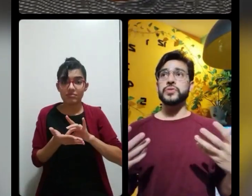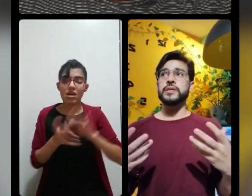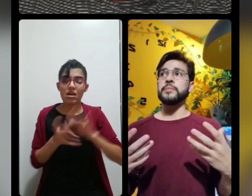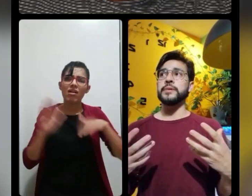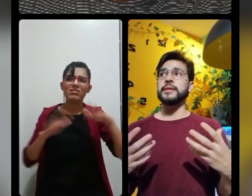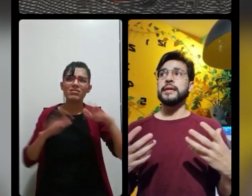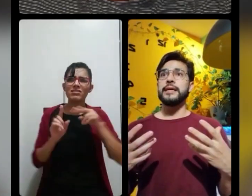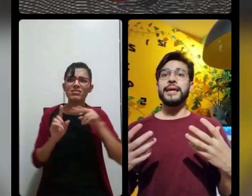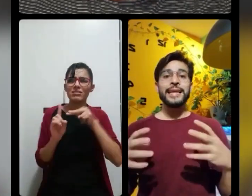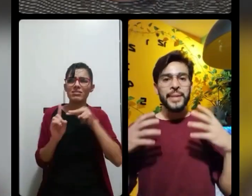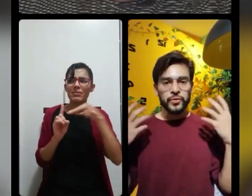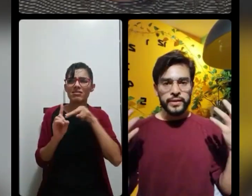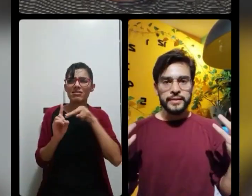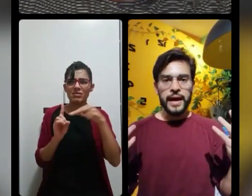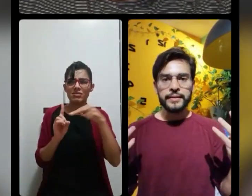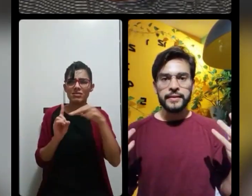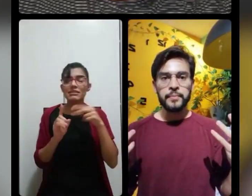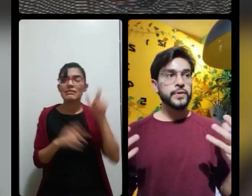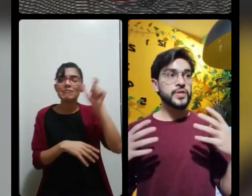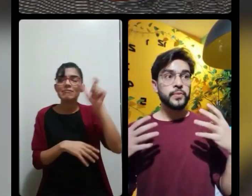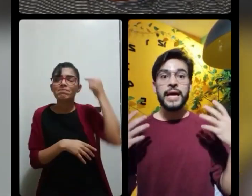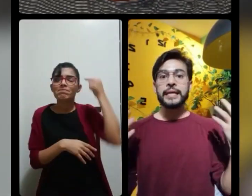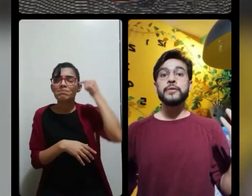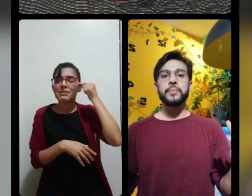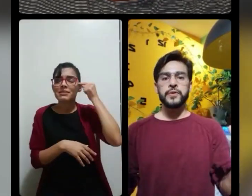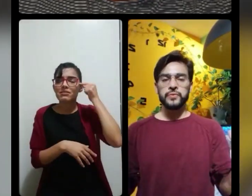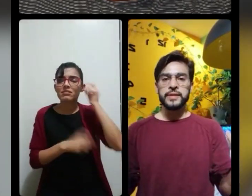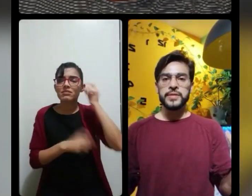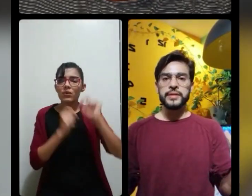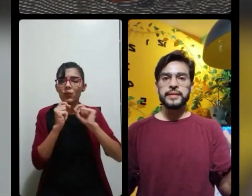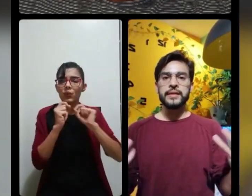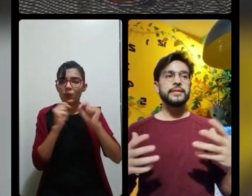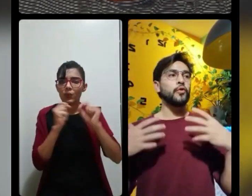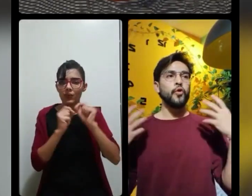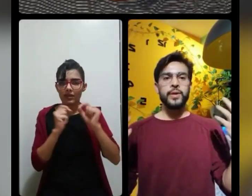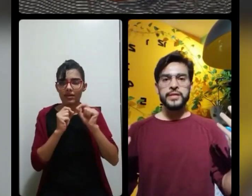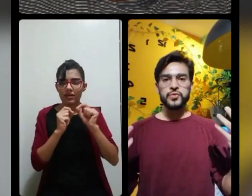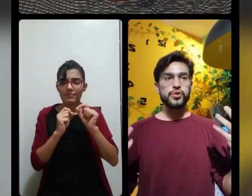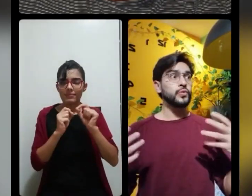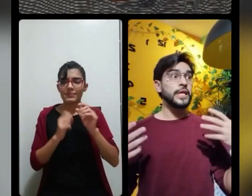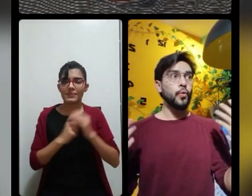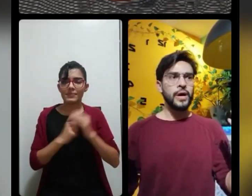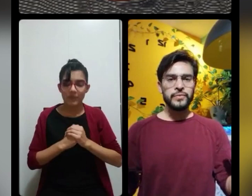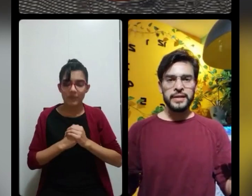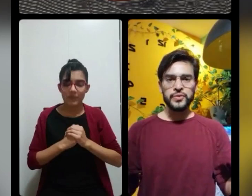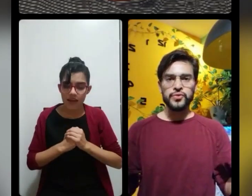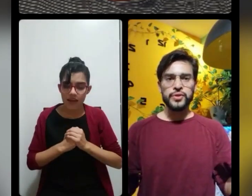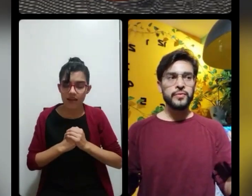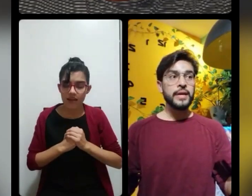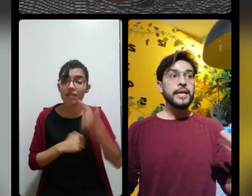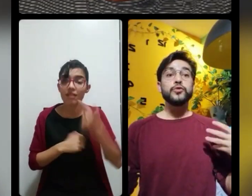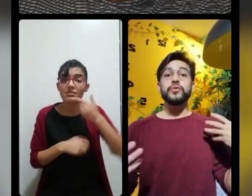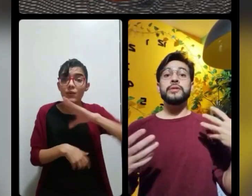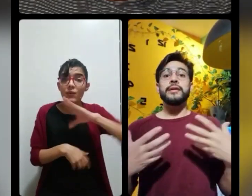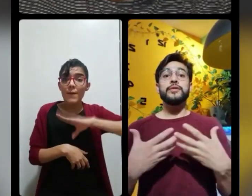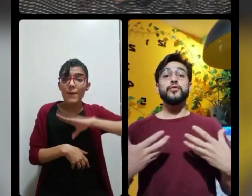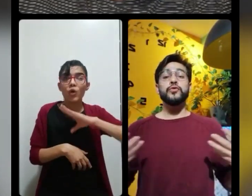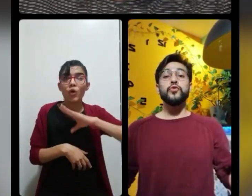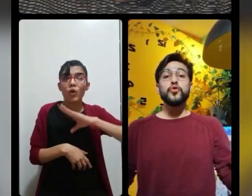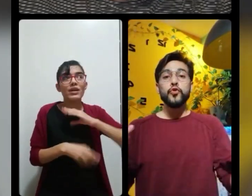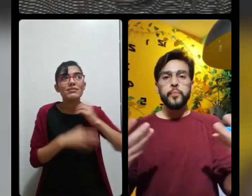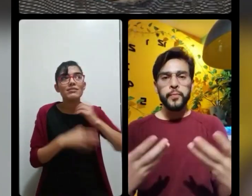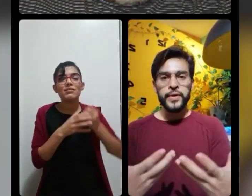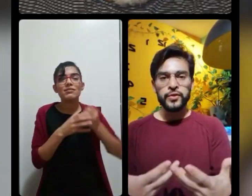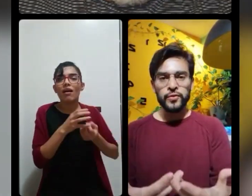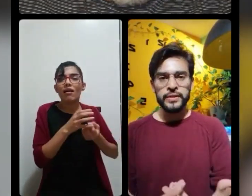eu penso sempre, né? Na maturidade, por exemplo, da língua portuguesa, né? De como ela surgiu, de quando ela surgiu,